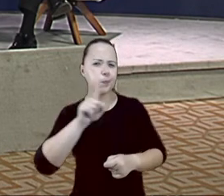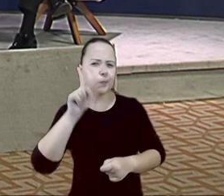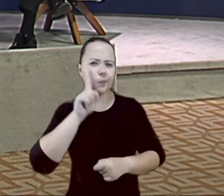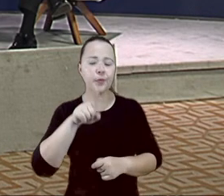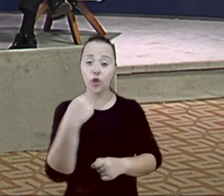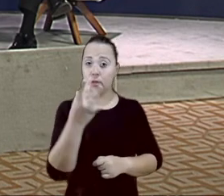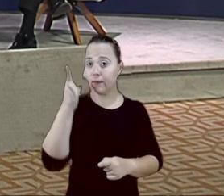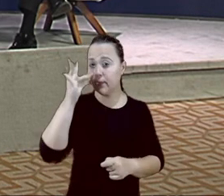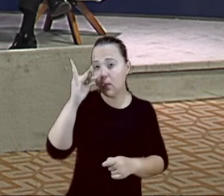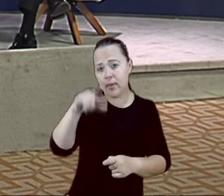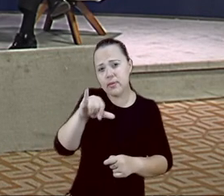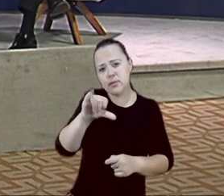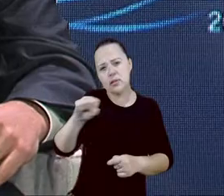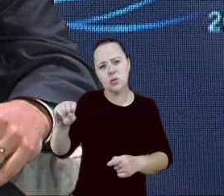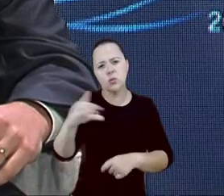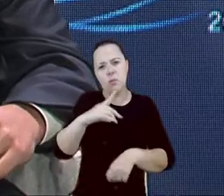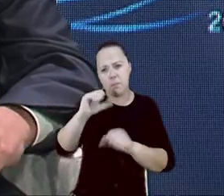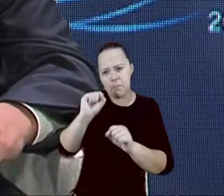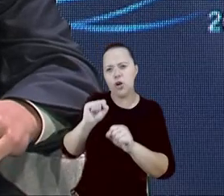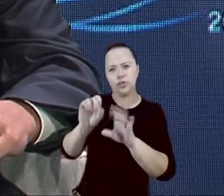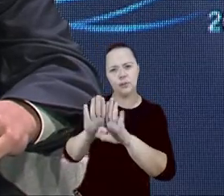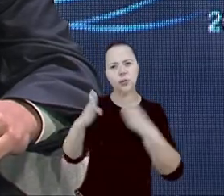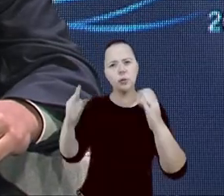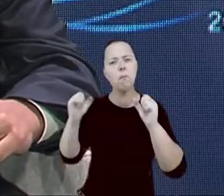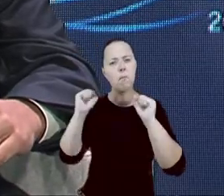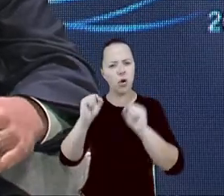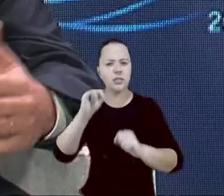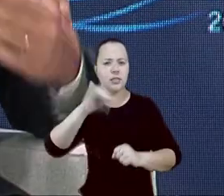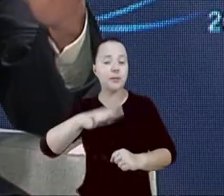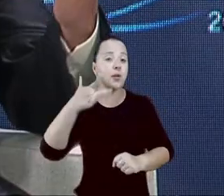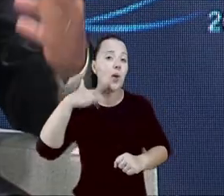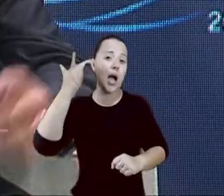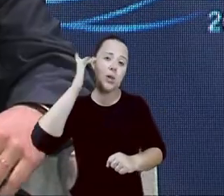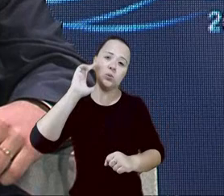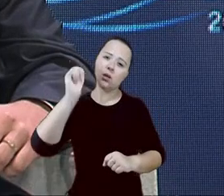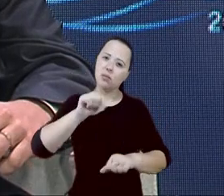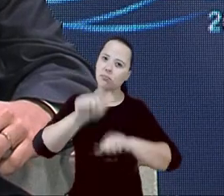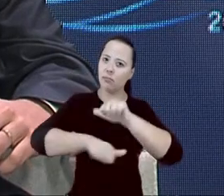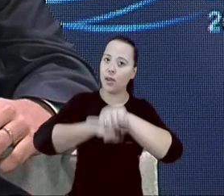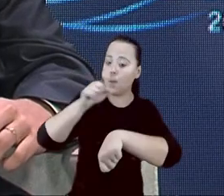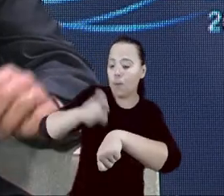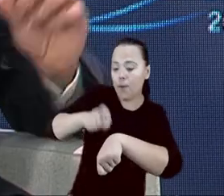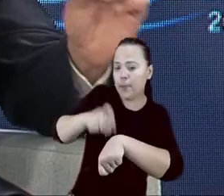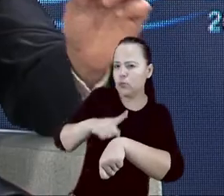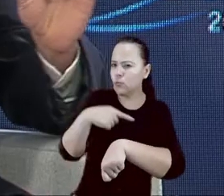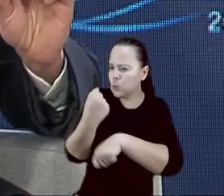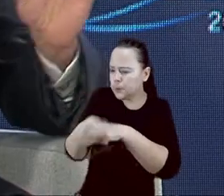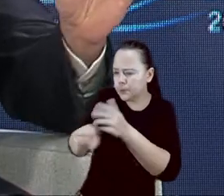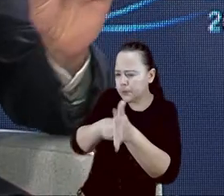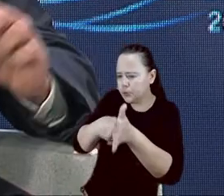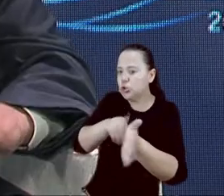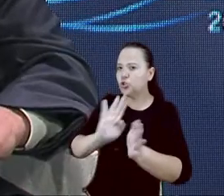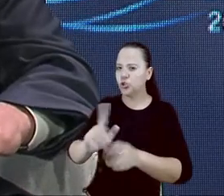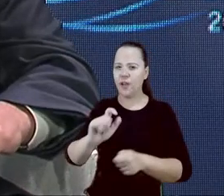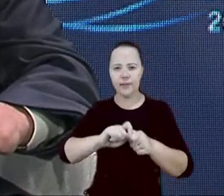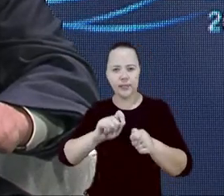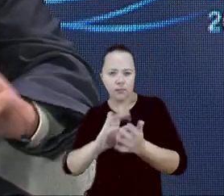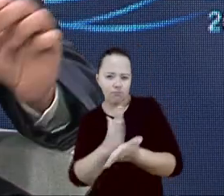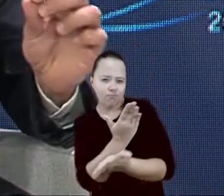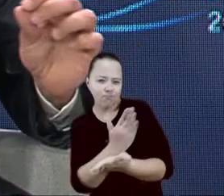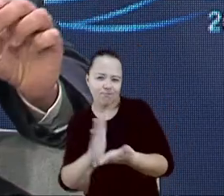sim pode ter um pouco mais de abertura pode mas acho que é marginal né Acho que o momento a gente lá nossos Fundos A gente já tá fazendo algumas anotações